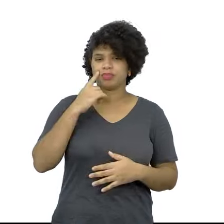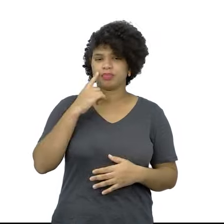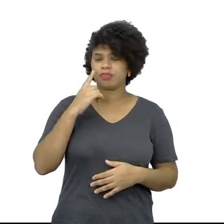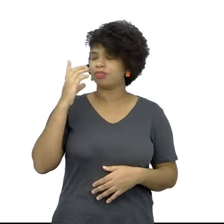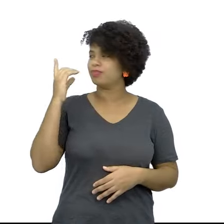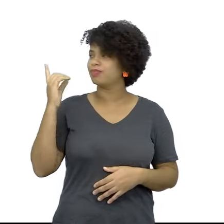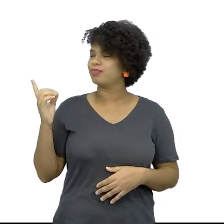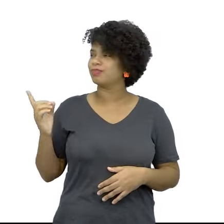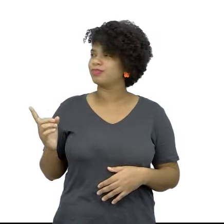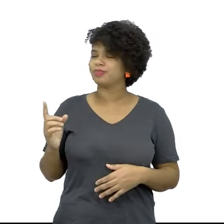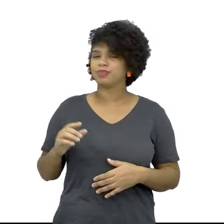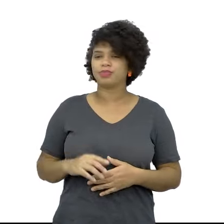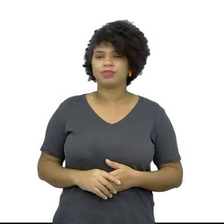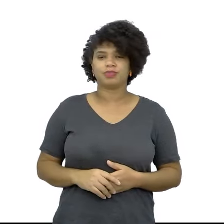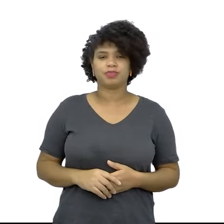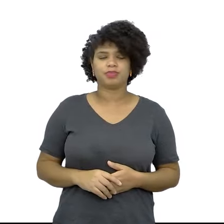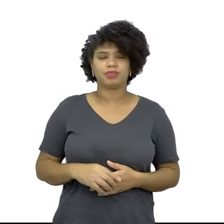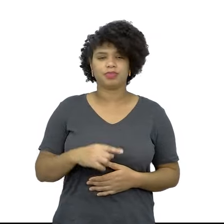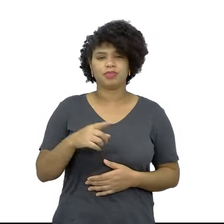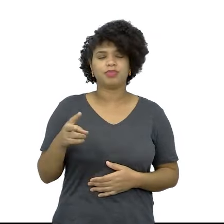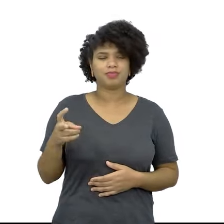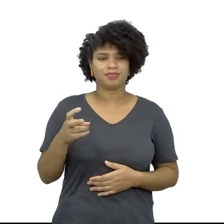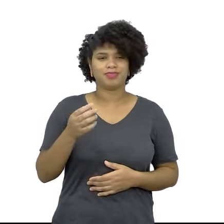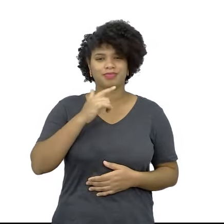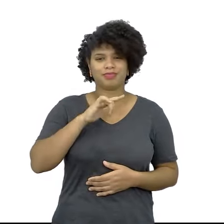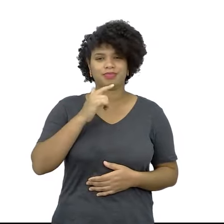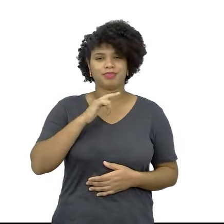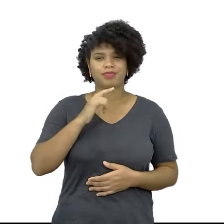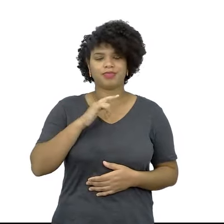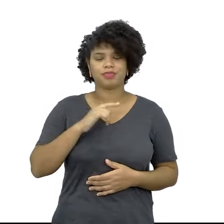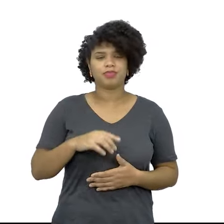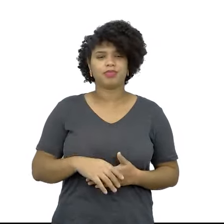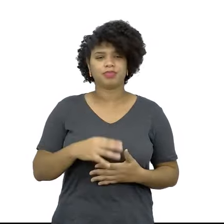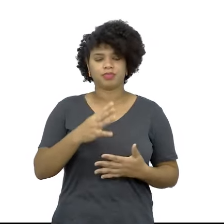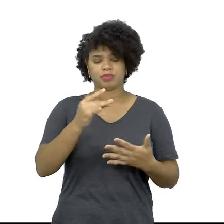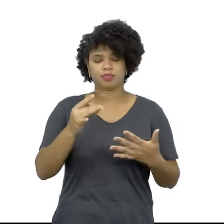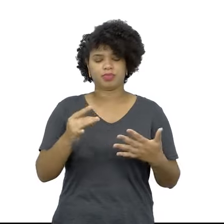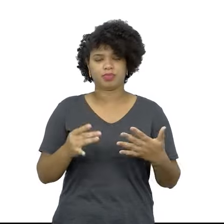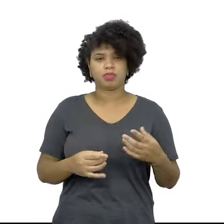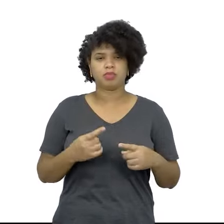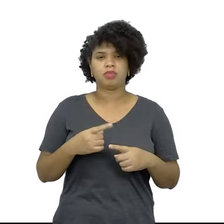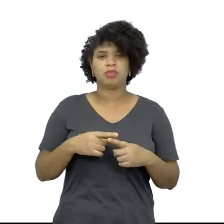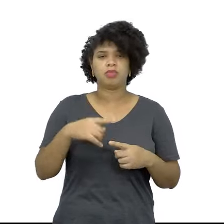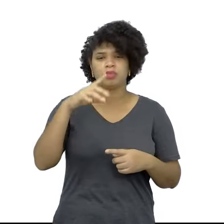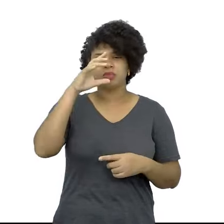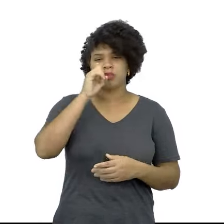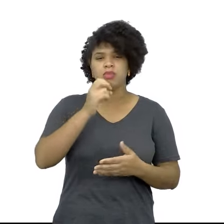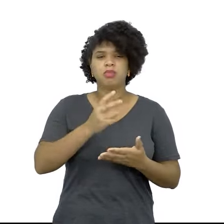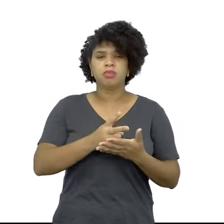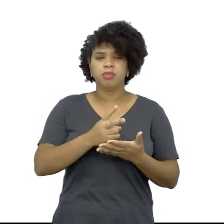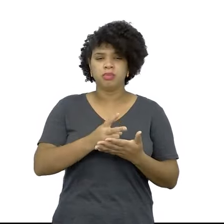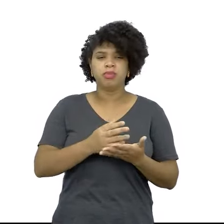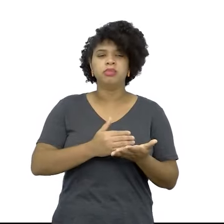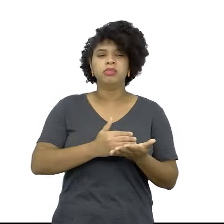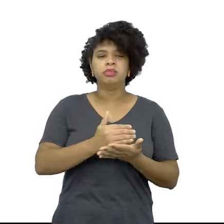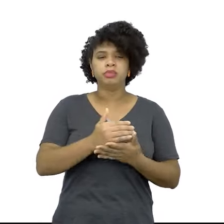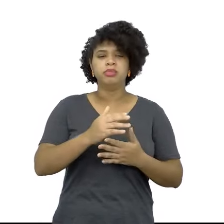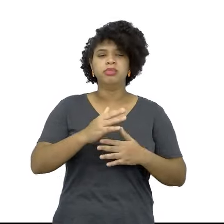no nosso material. Vocês, como vocês vão observar, o Aprender Sempre é construído a partir